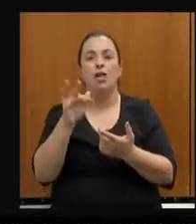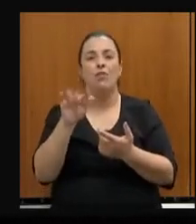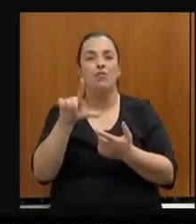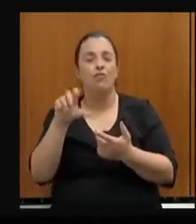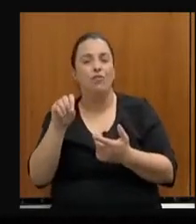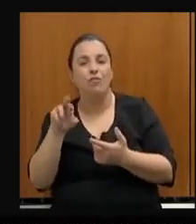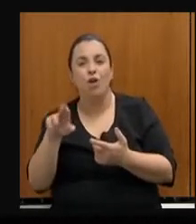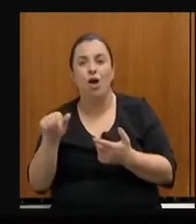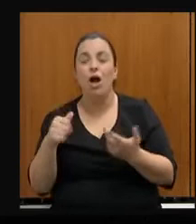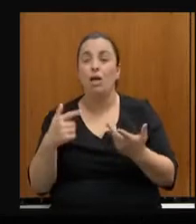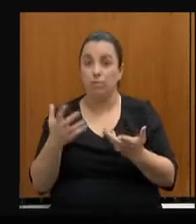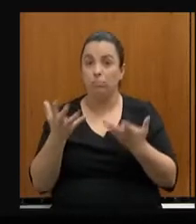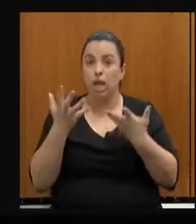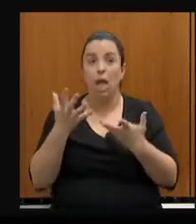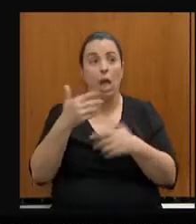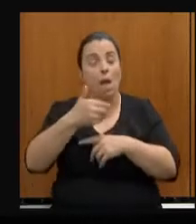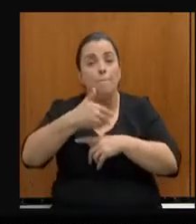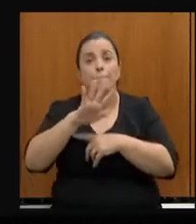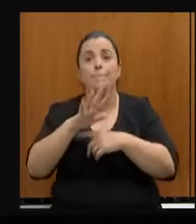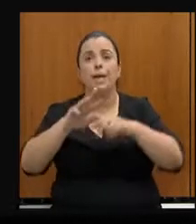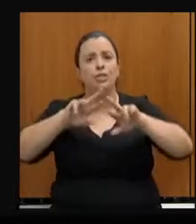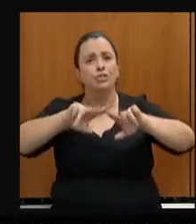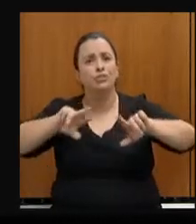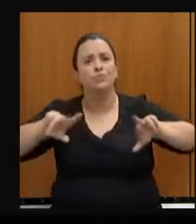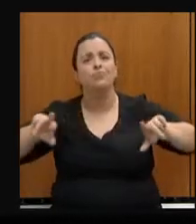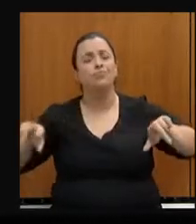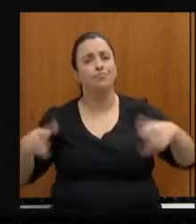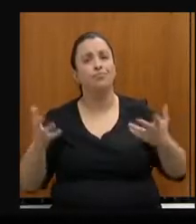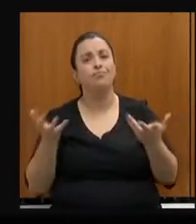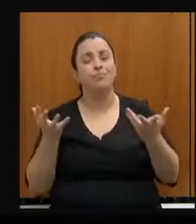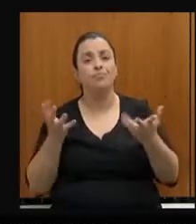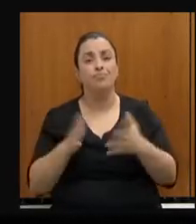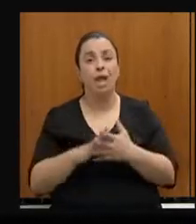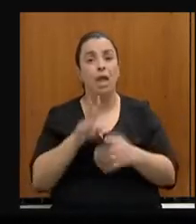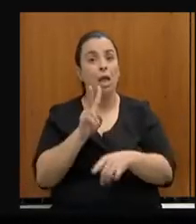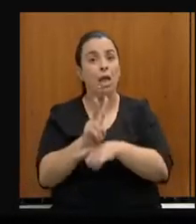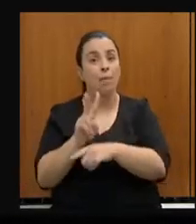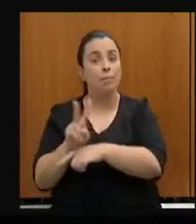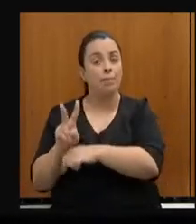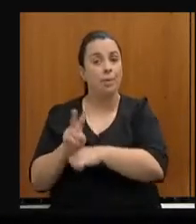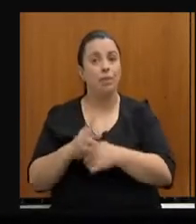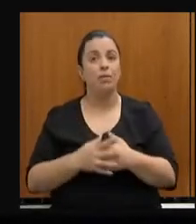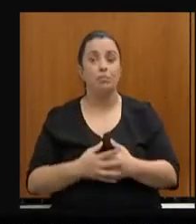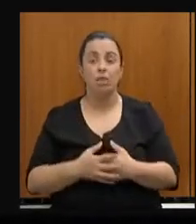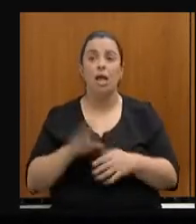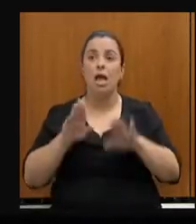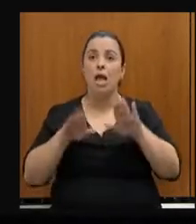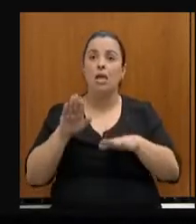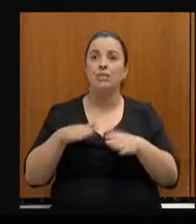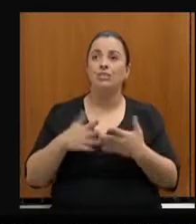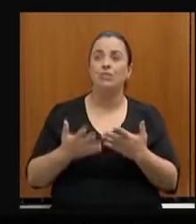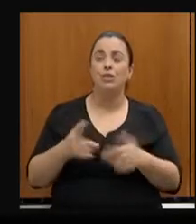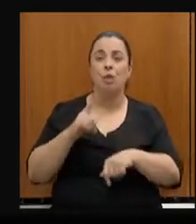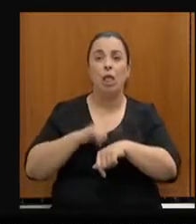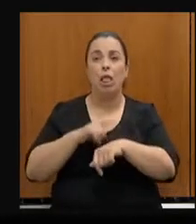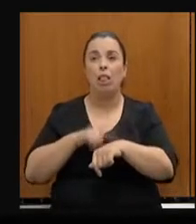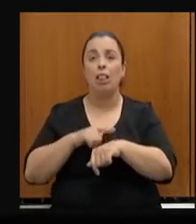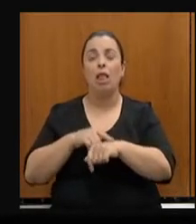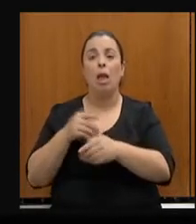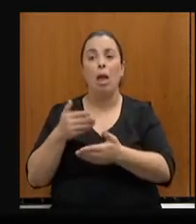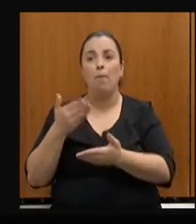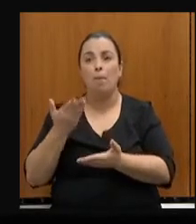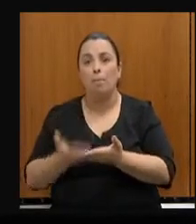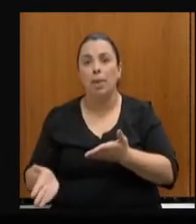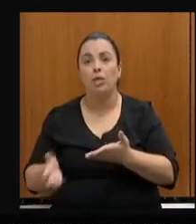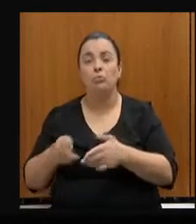marrom e a gente pode não não não perder todo o nosso tempo para Dani sério mas quando a regularização